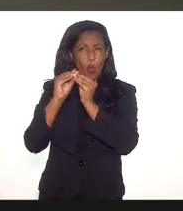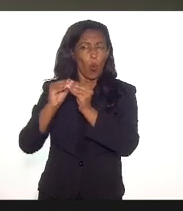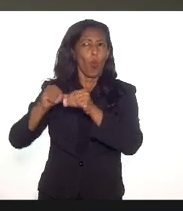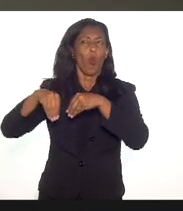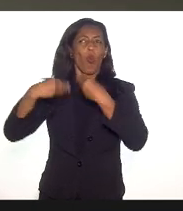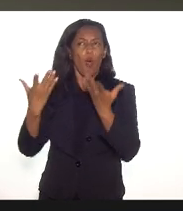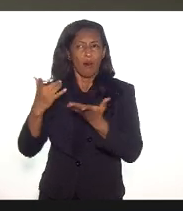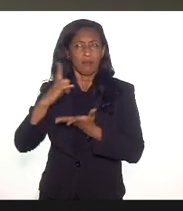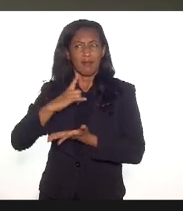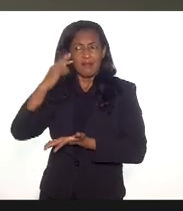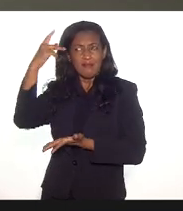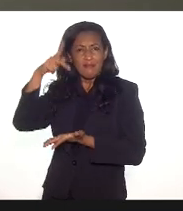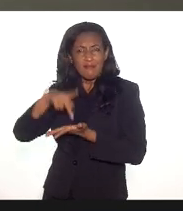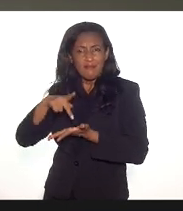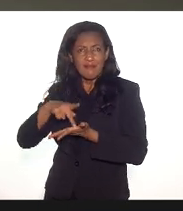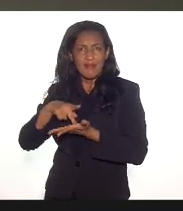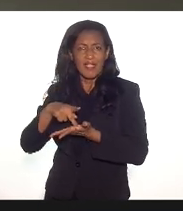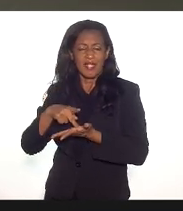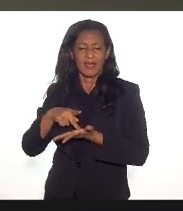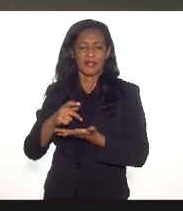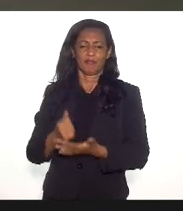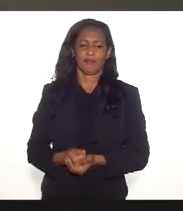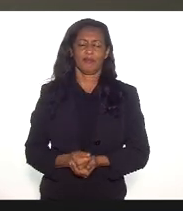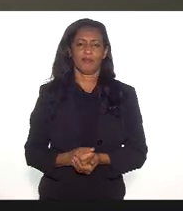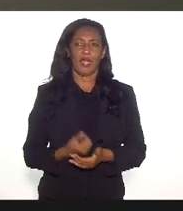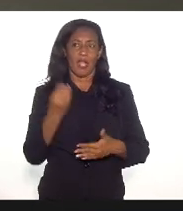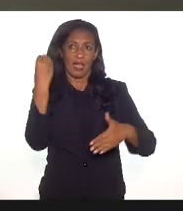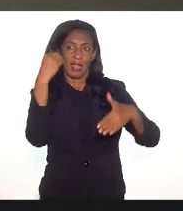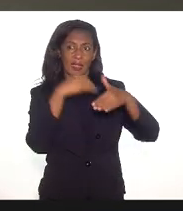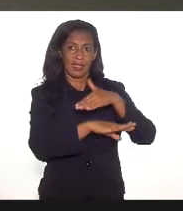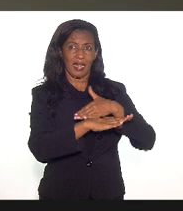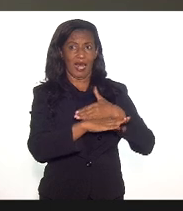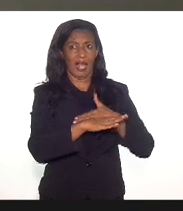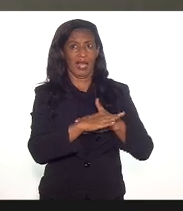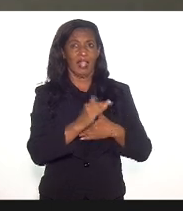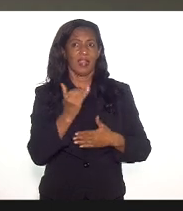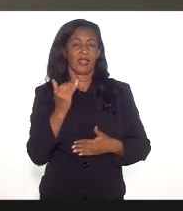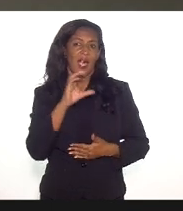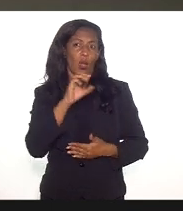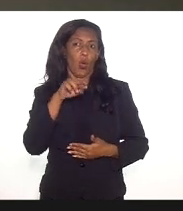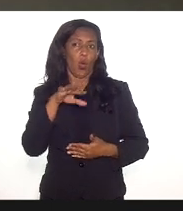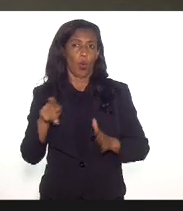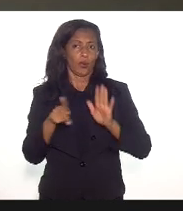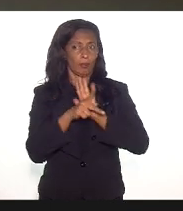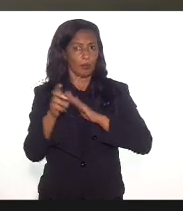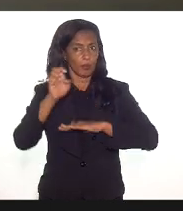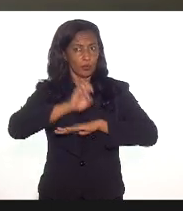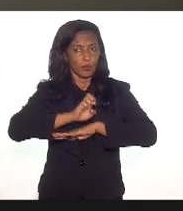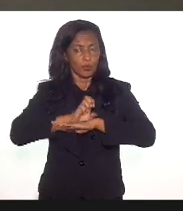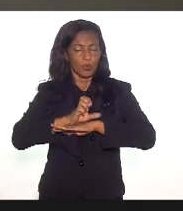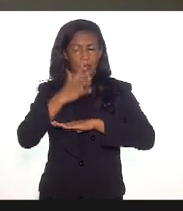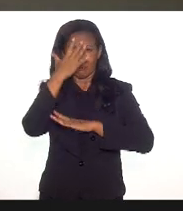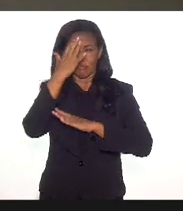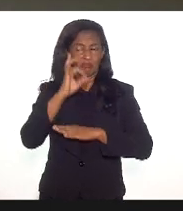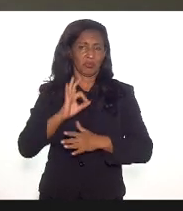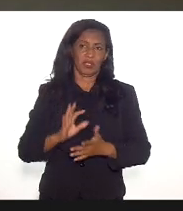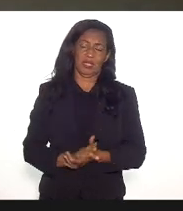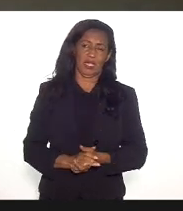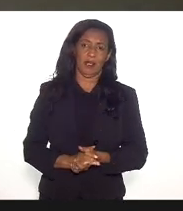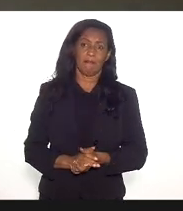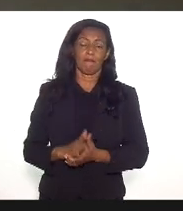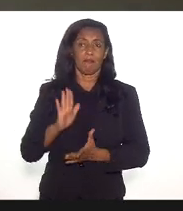que pode ingressar nos cofres estaduais. Então, a nossa preocupação está atrelada